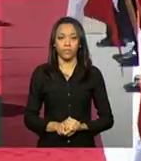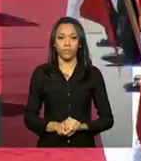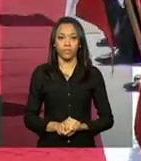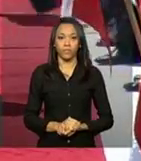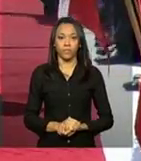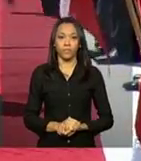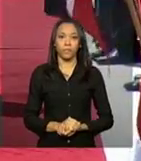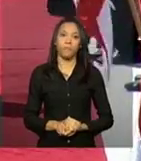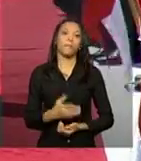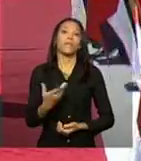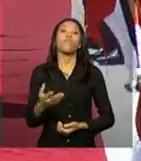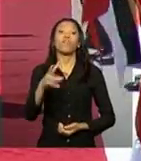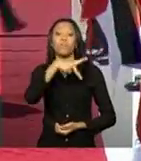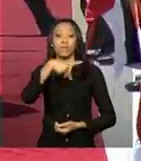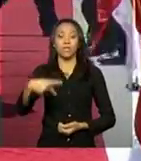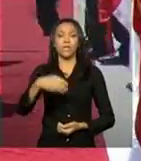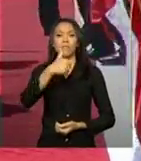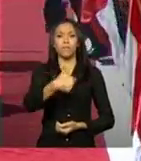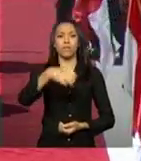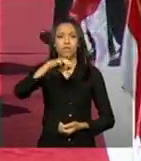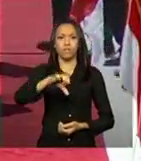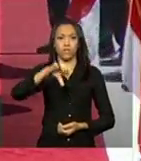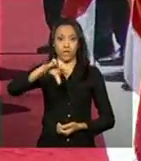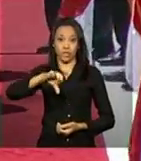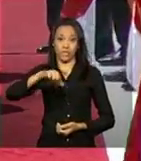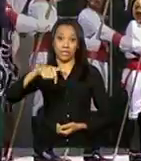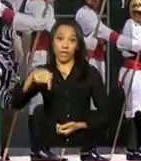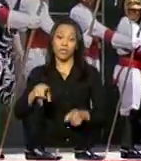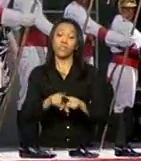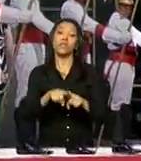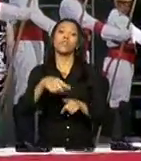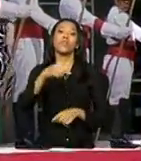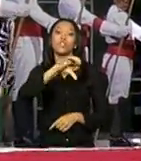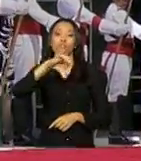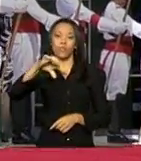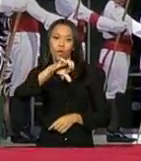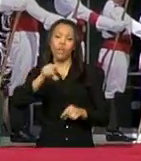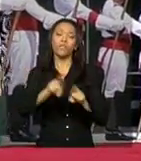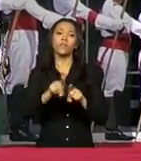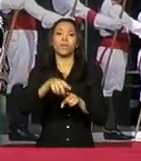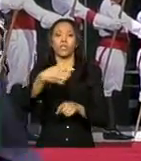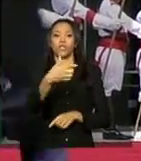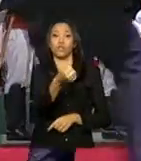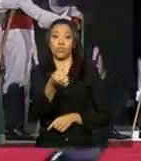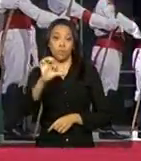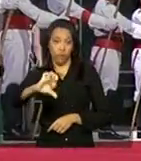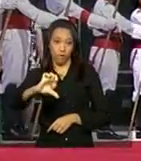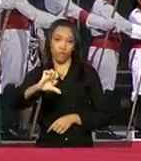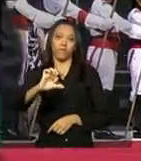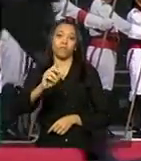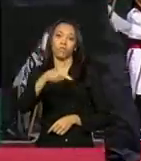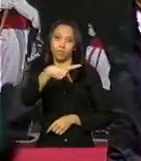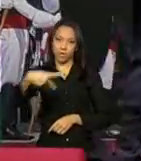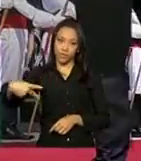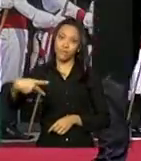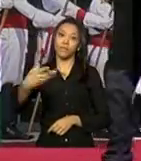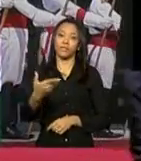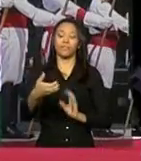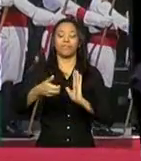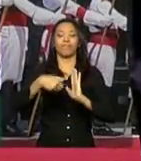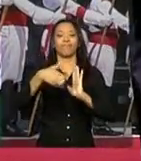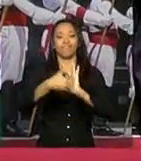Ele foi presidente da Câmara em 1997, 1999 e também em 2009. Agora sim, sendo